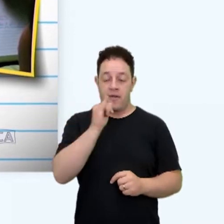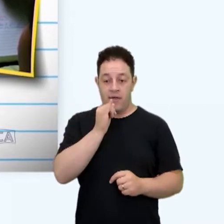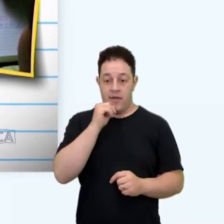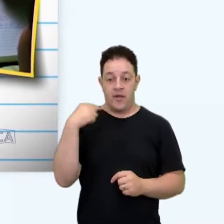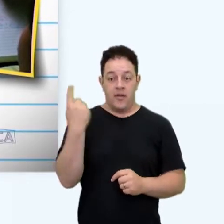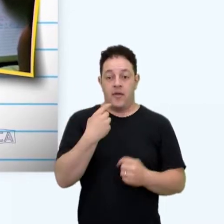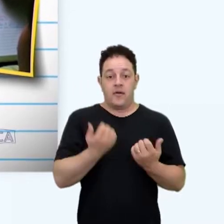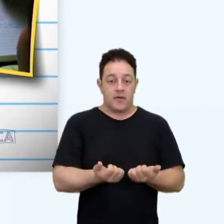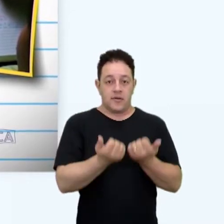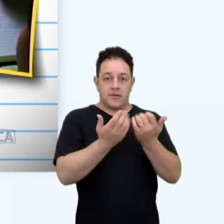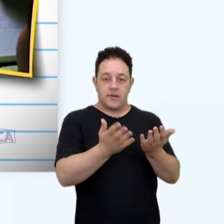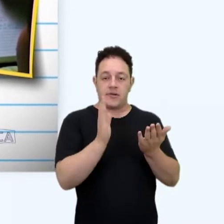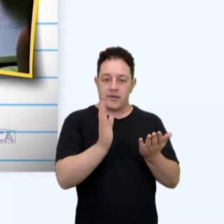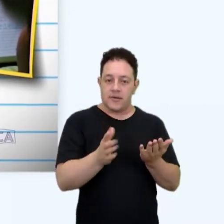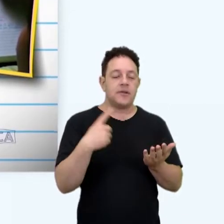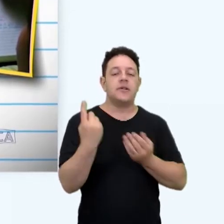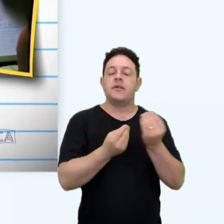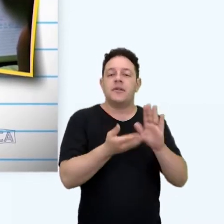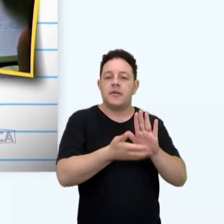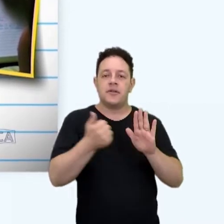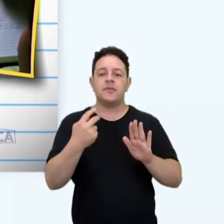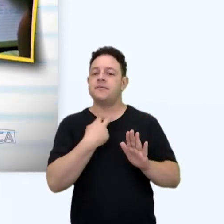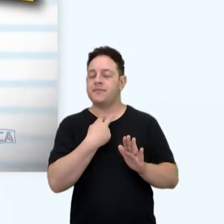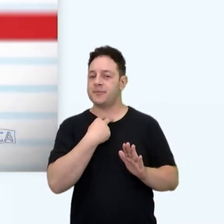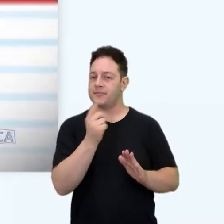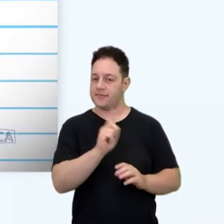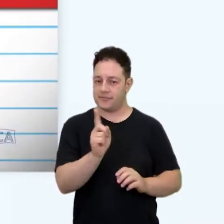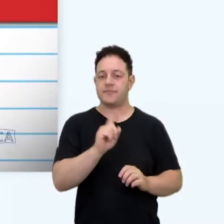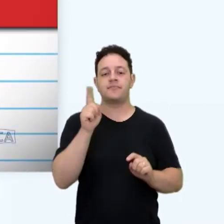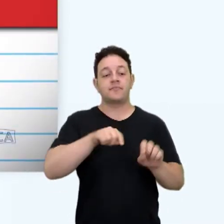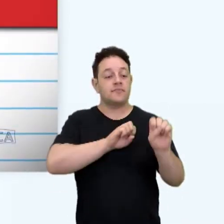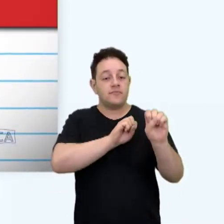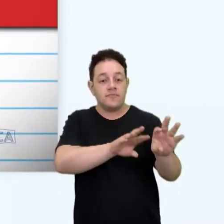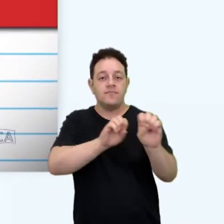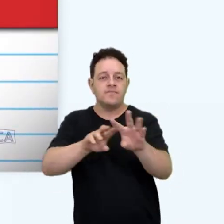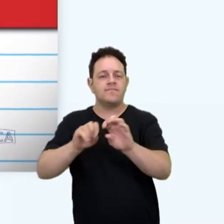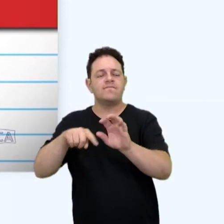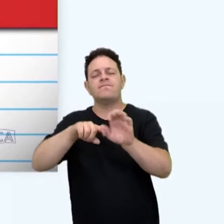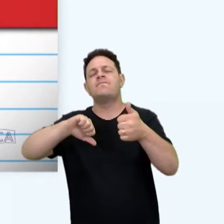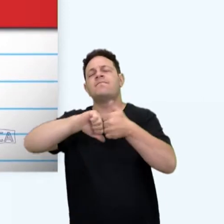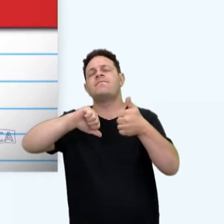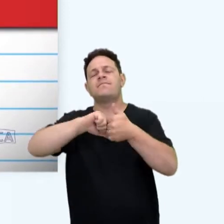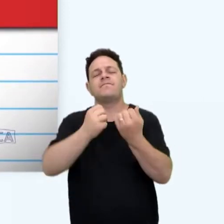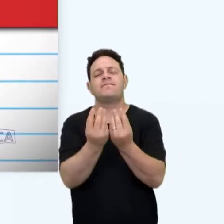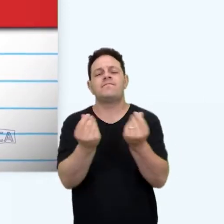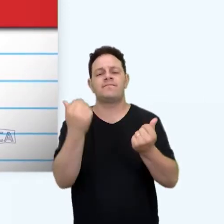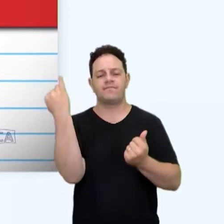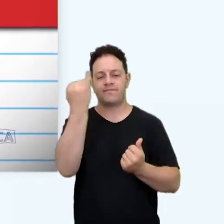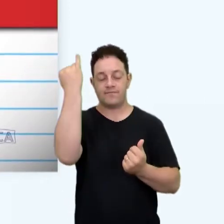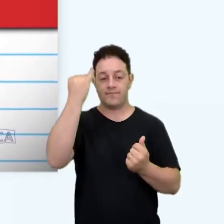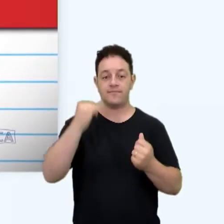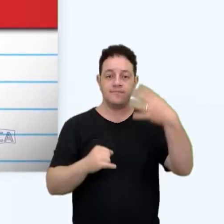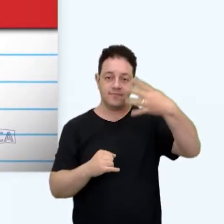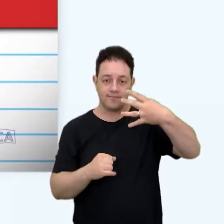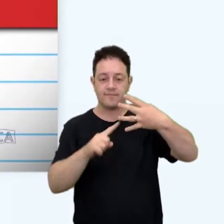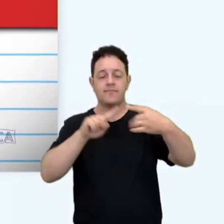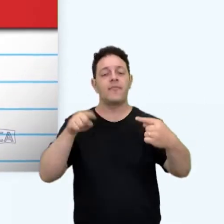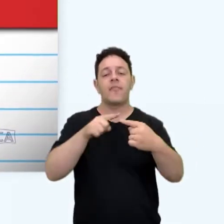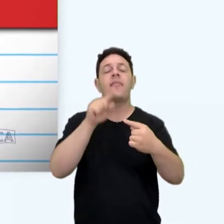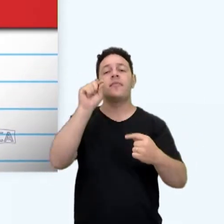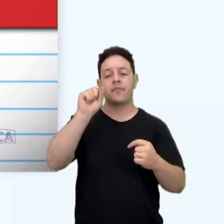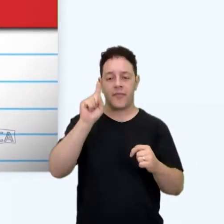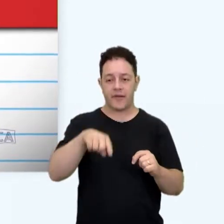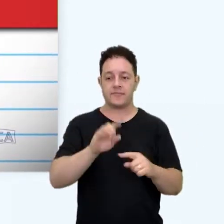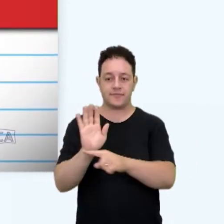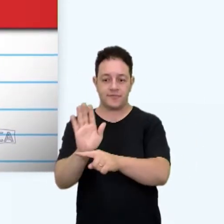concedido jamais pode ser tirado ou usurpado: educação de qualidade. O quarto objetivo visa assegurar uma